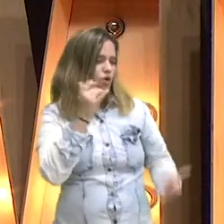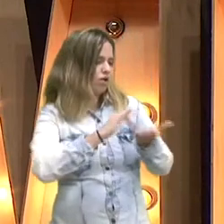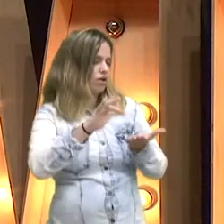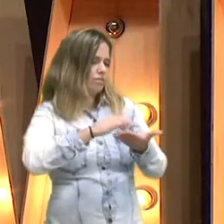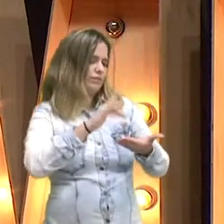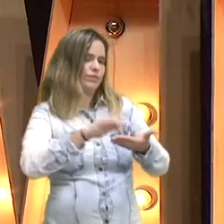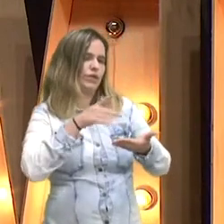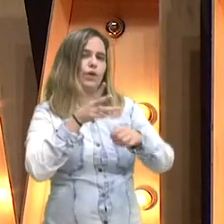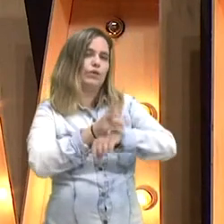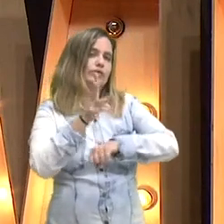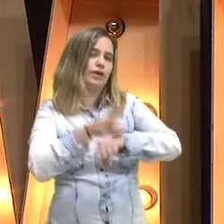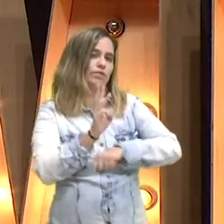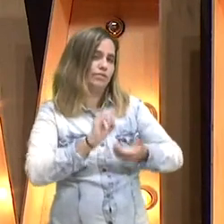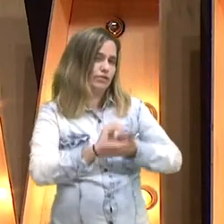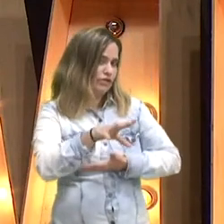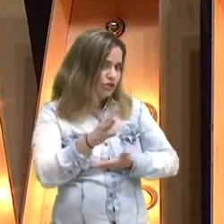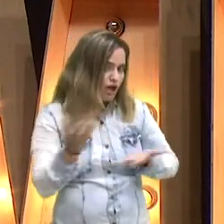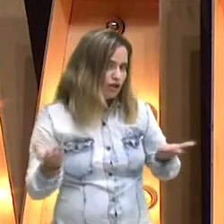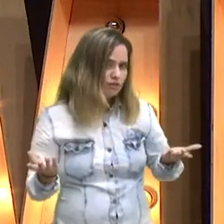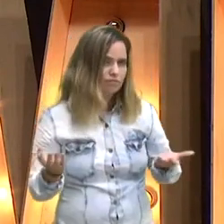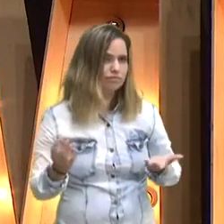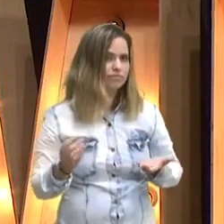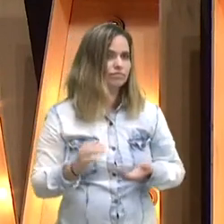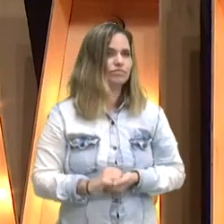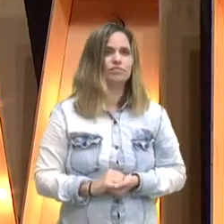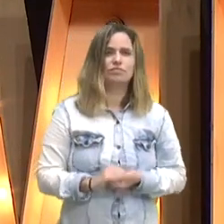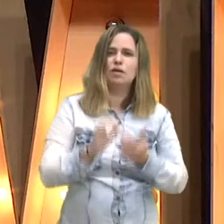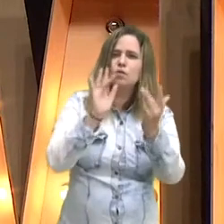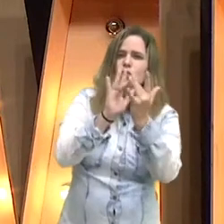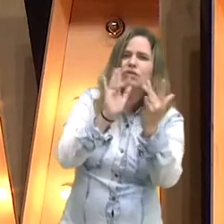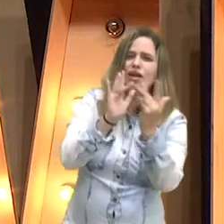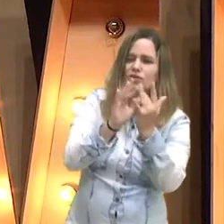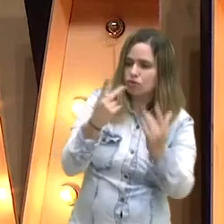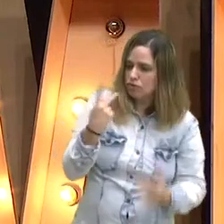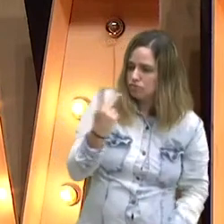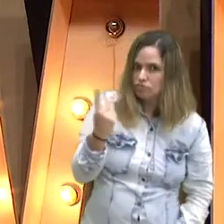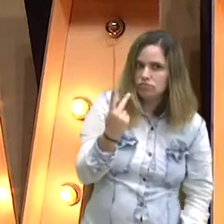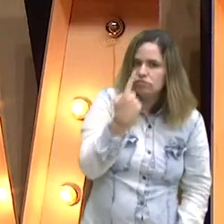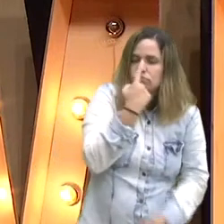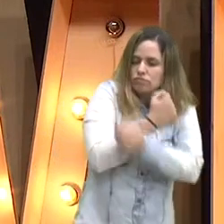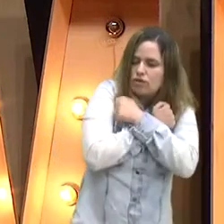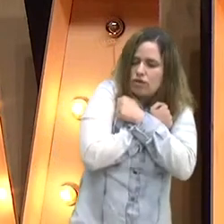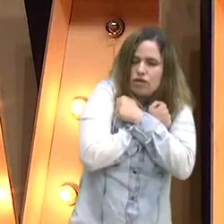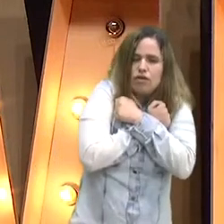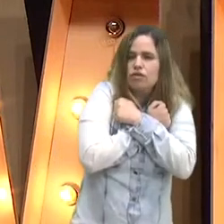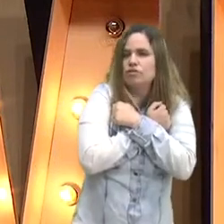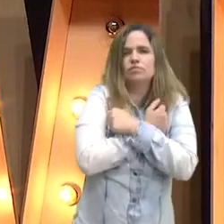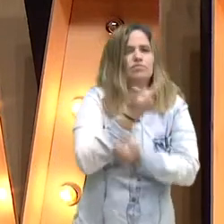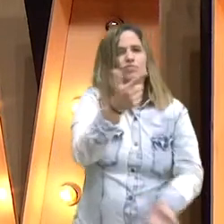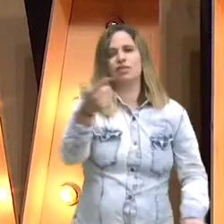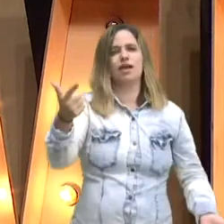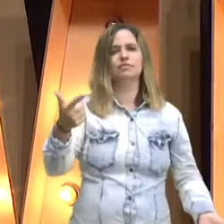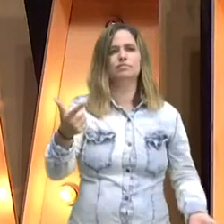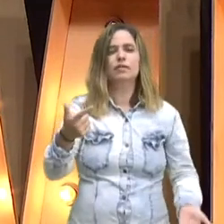presença masculina positiva na vida dela, esse abraço. Abraçar a filha. Ô, filha querida, vem cá. Como é que você está,